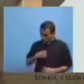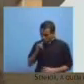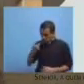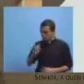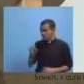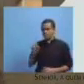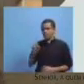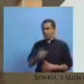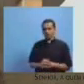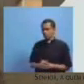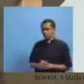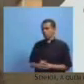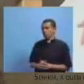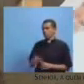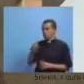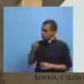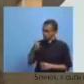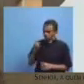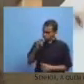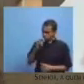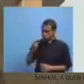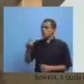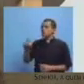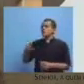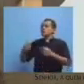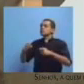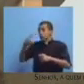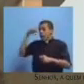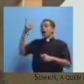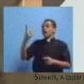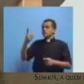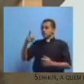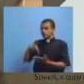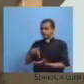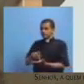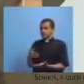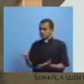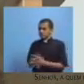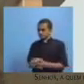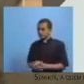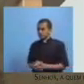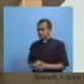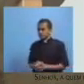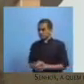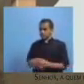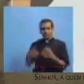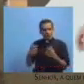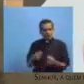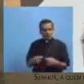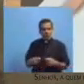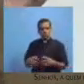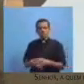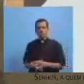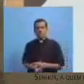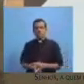vai na vidente, conta para ela o que está acontecendo, aí ela adivinha. O papai conta que um homem, sei de onde, foi na Aparecida do Norte, falar para ele que